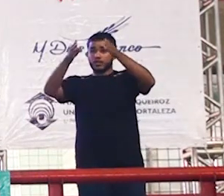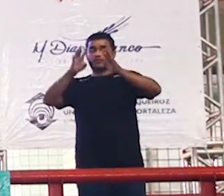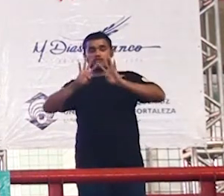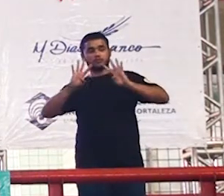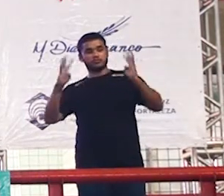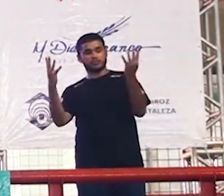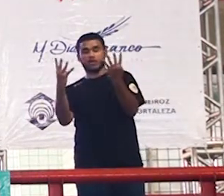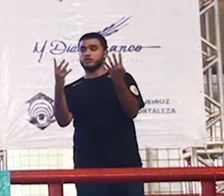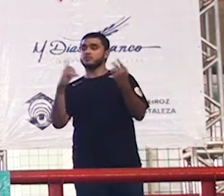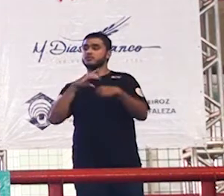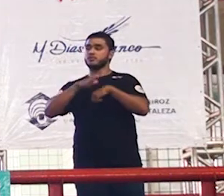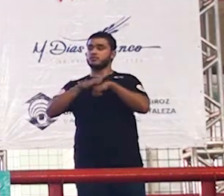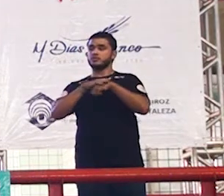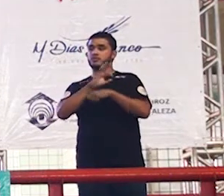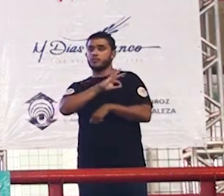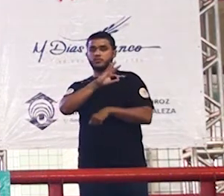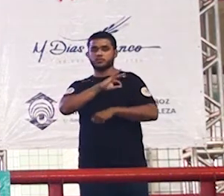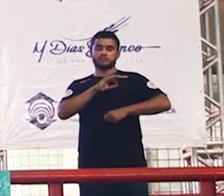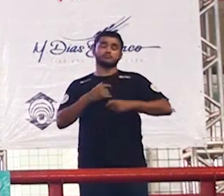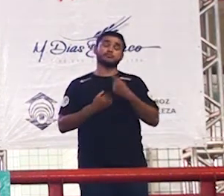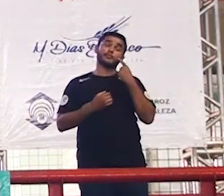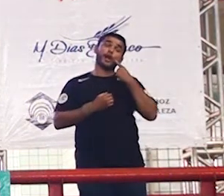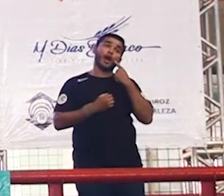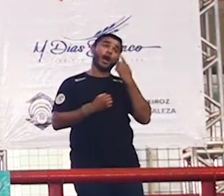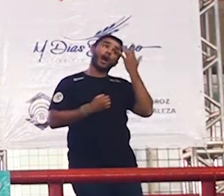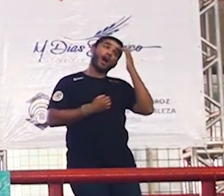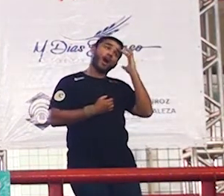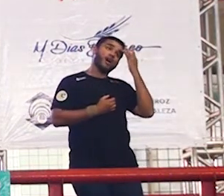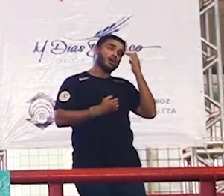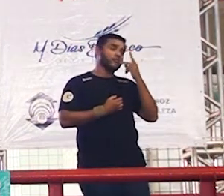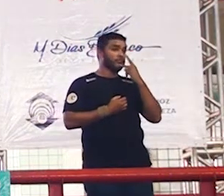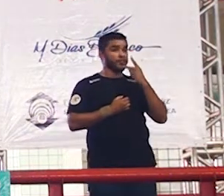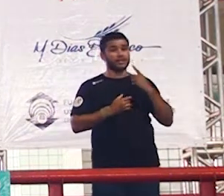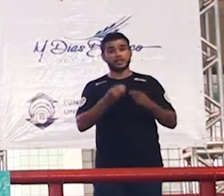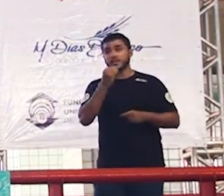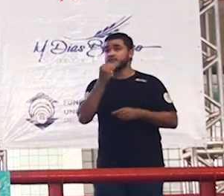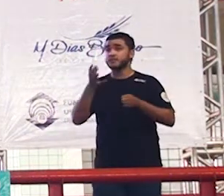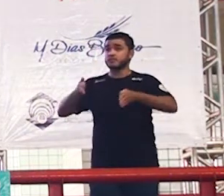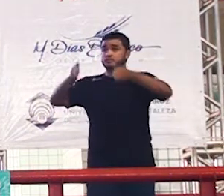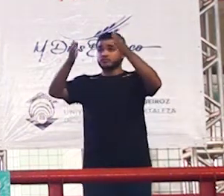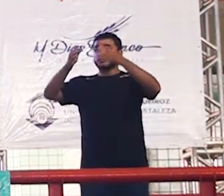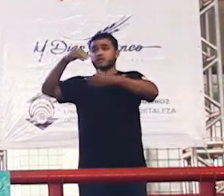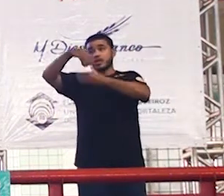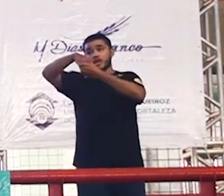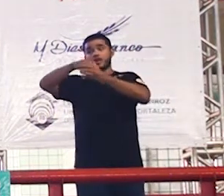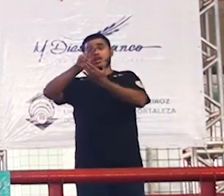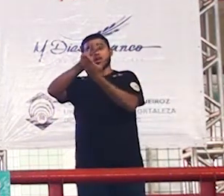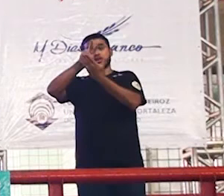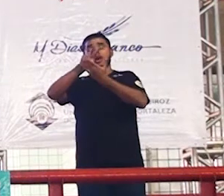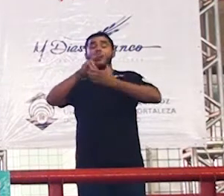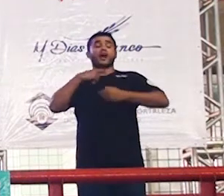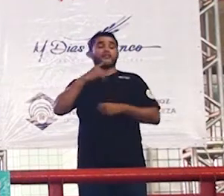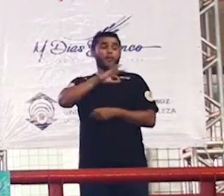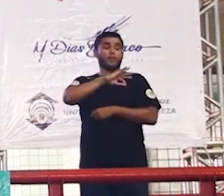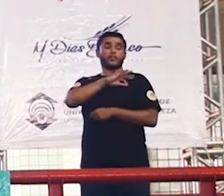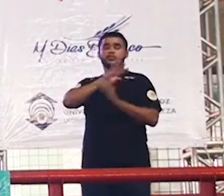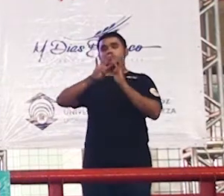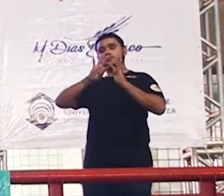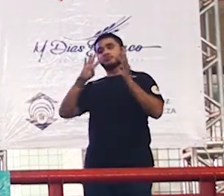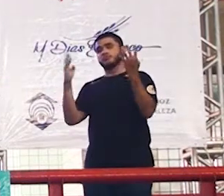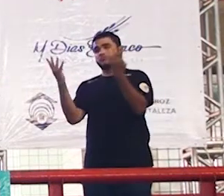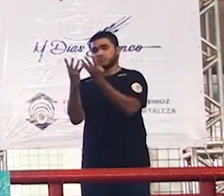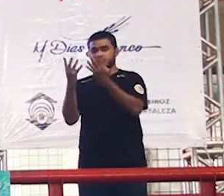ambíguo. Ah, professor, provavelmente havia um prédio cheio de índios e a polícia cercou.